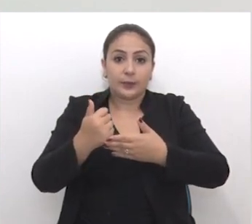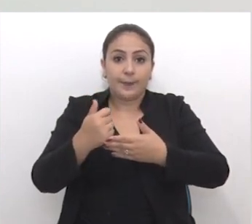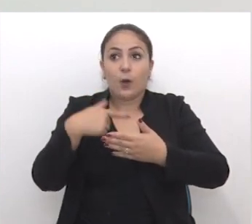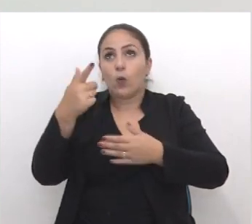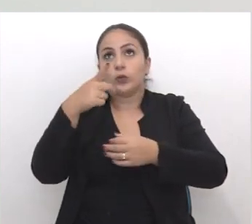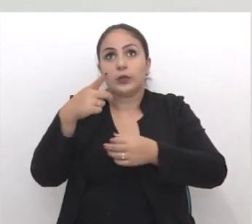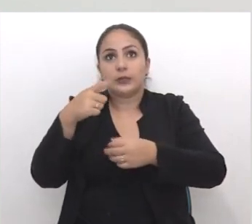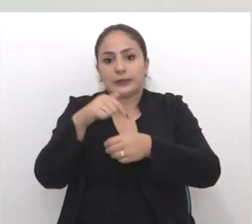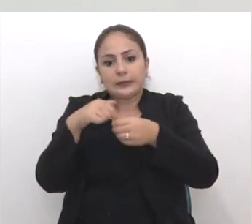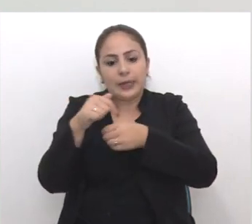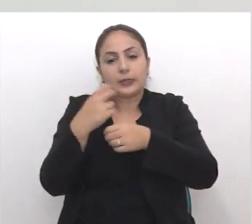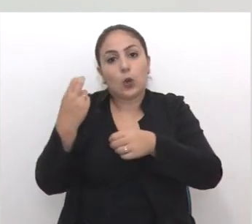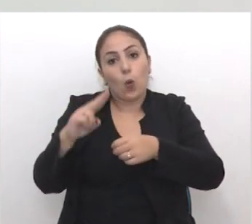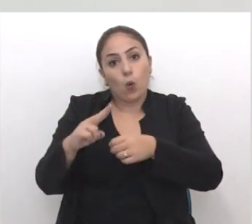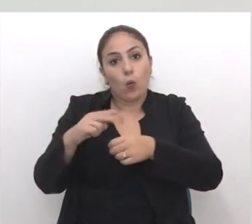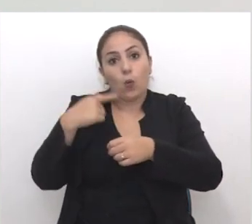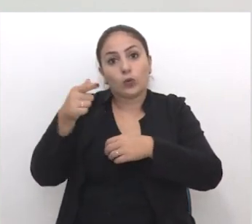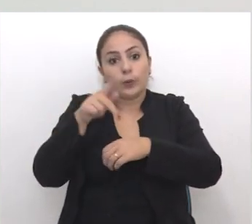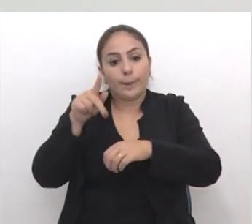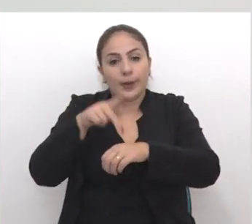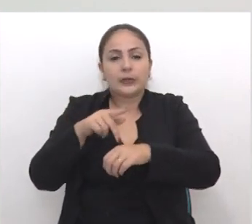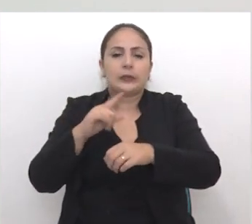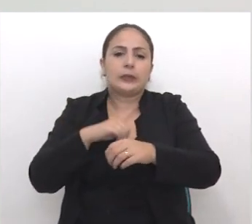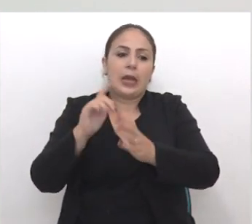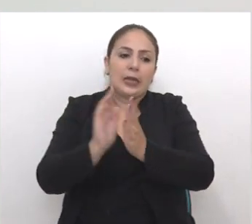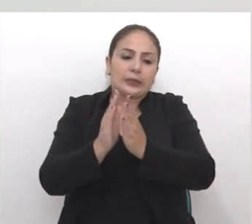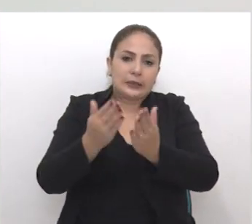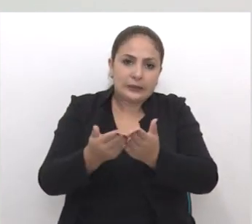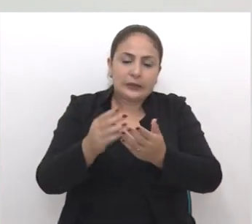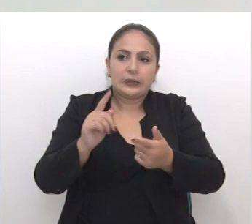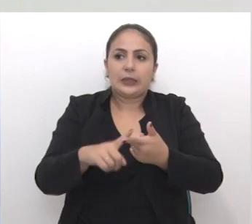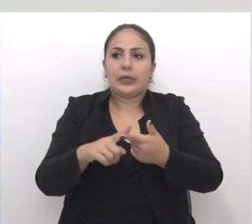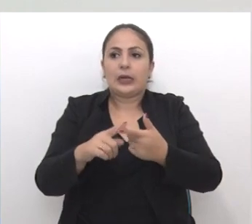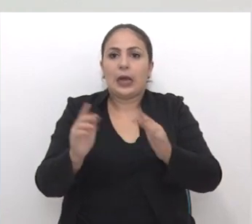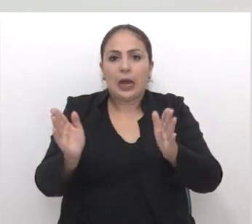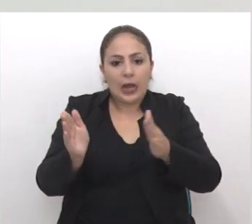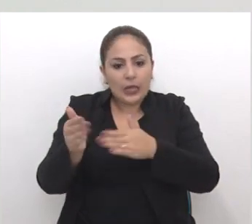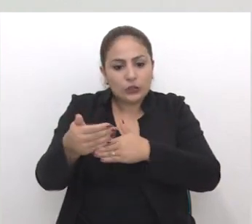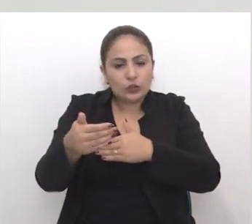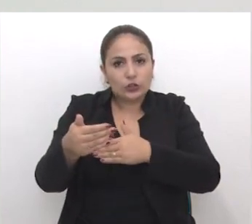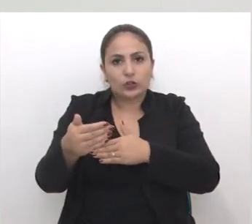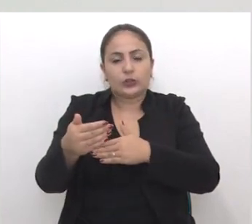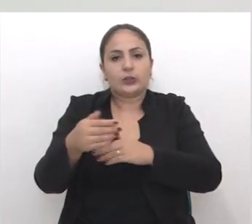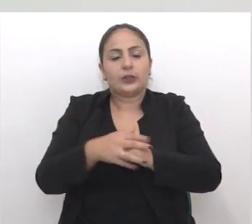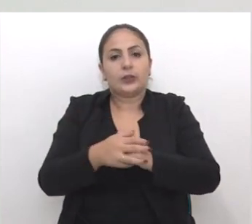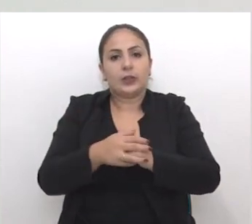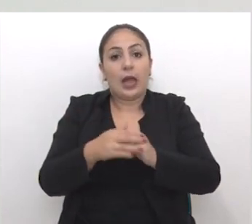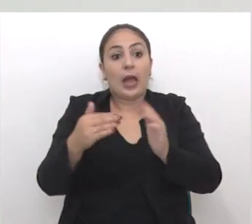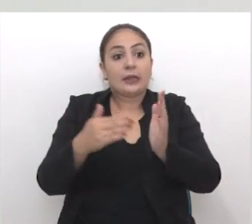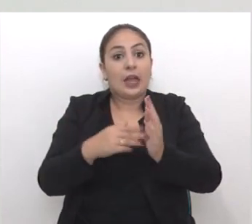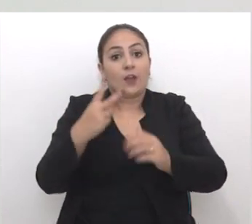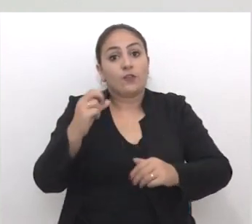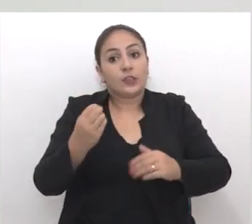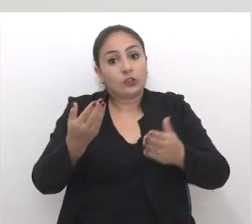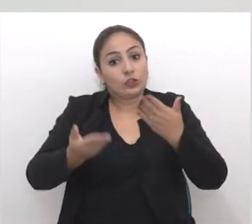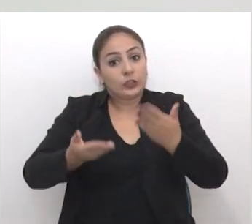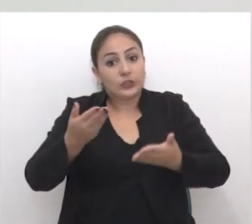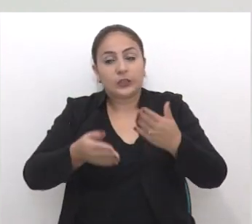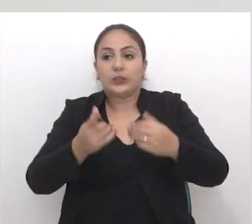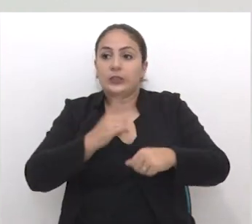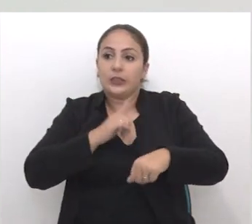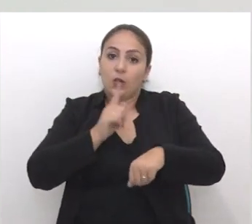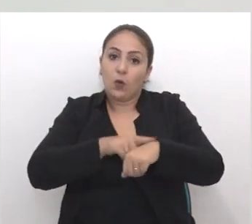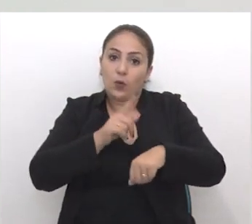e internacional, que são ter as carteirinhas de vacinação, ter a caixinha de transporte, até 20 quilos, tem